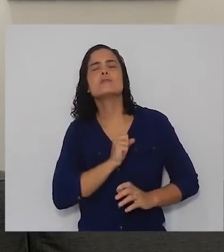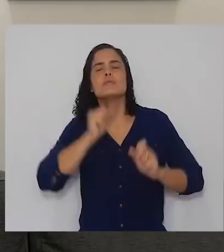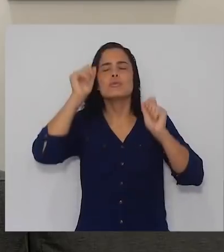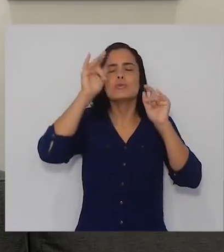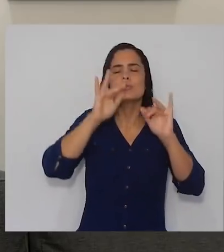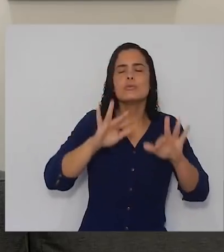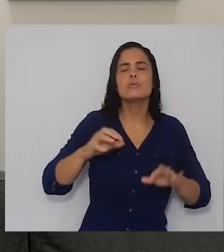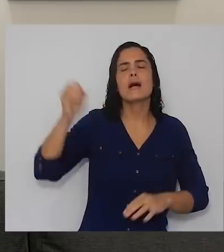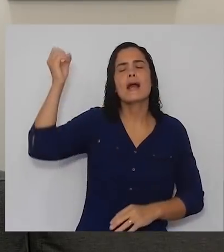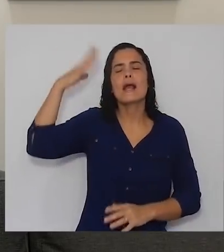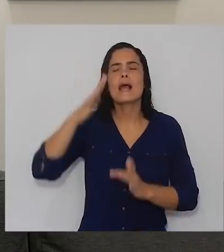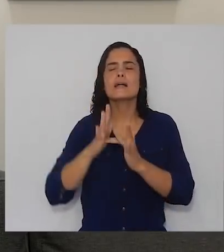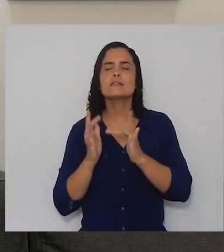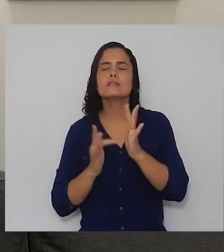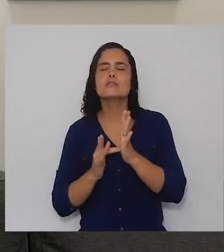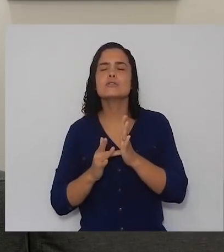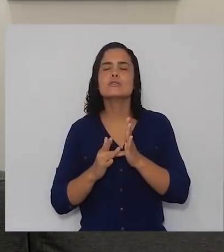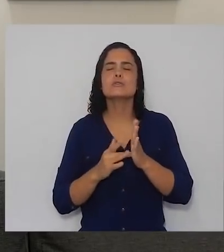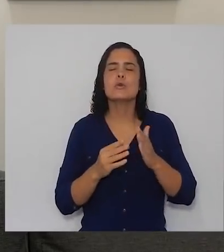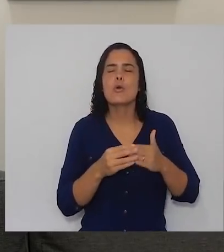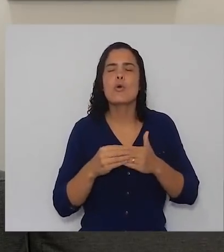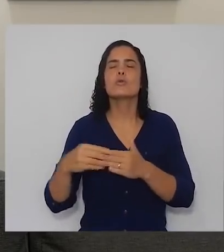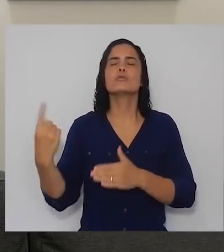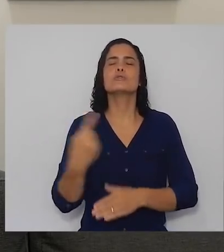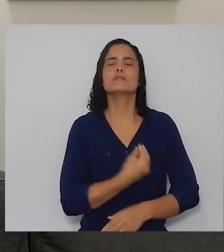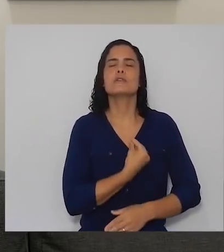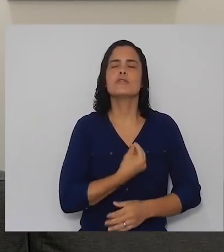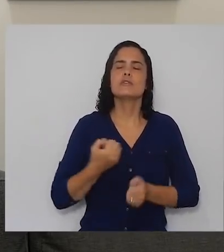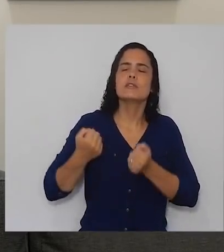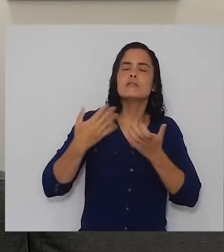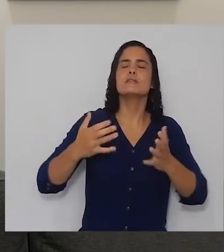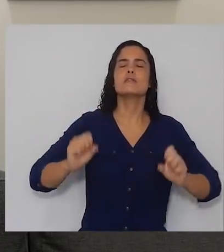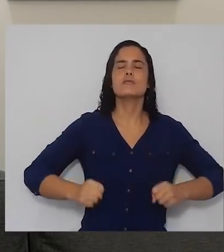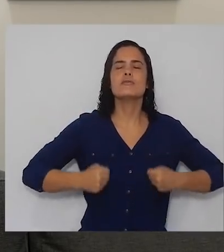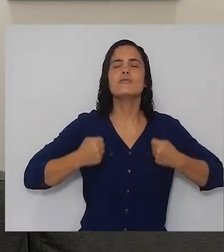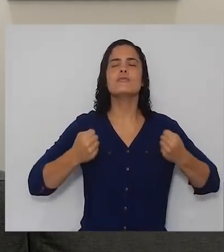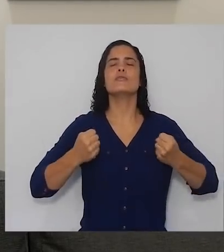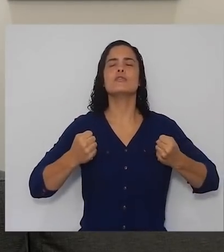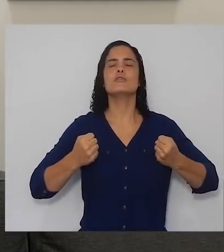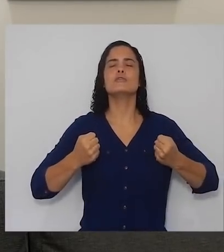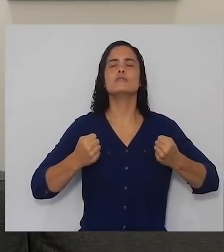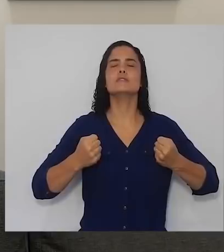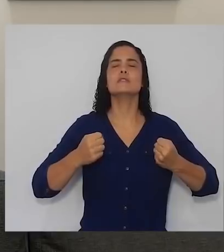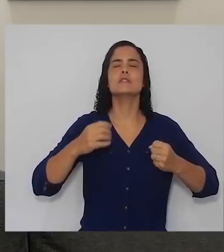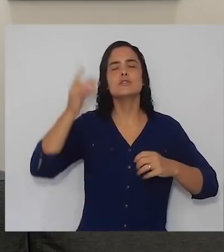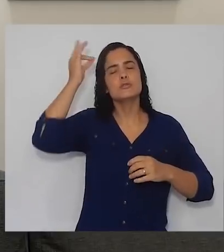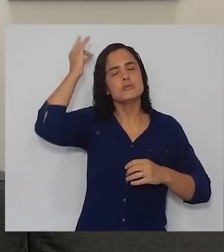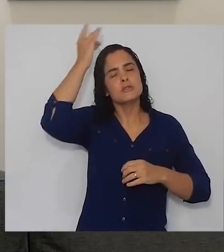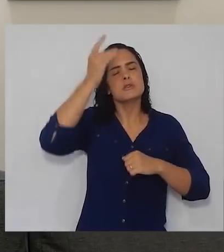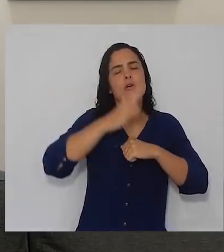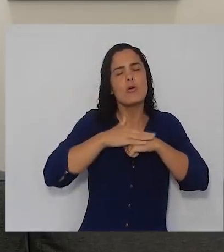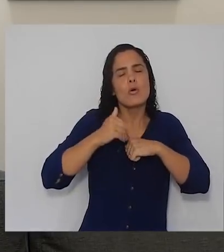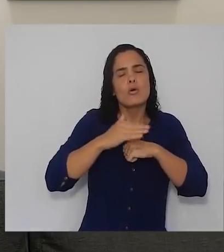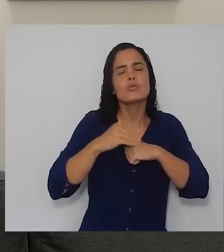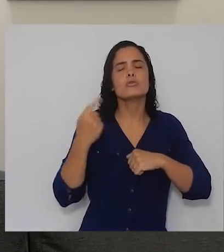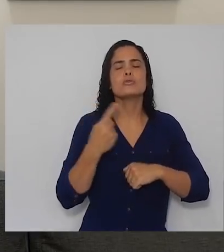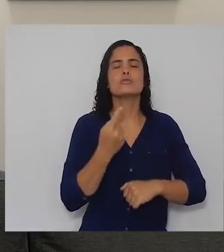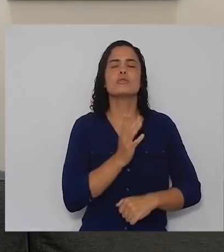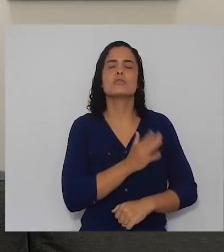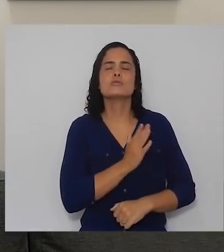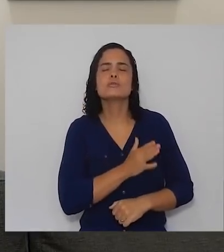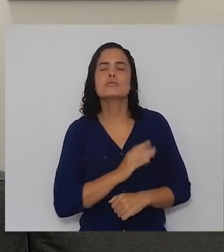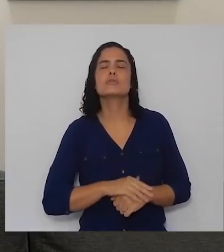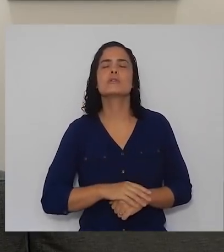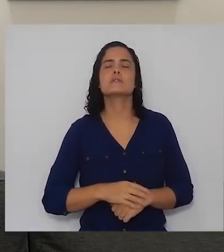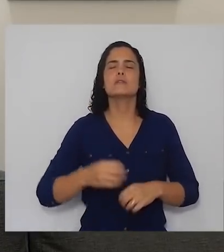nós. Que a tua graça em Jesus Cristo nos mova e nos fortaleça. E o teu Espírito Santo nos conforte e nos console para toda e